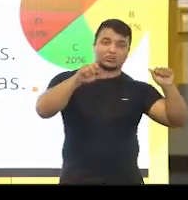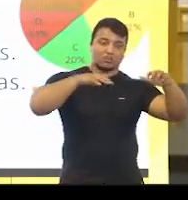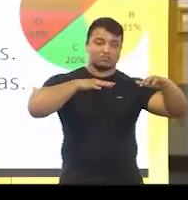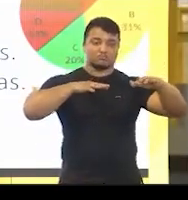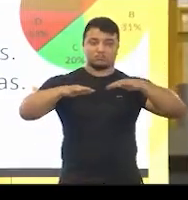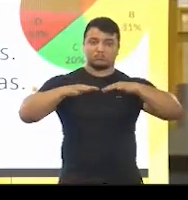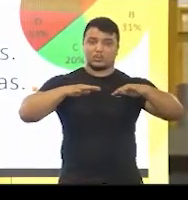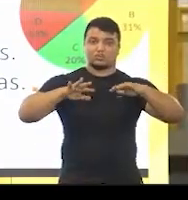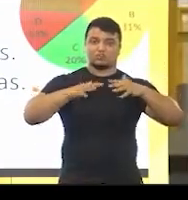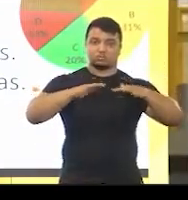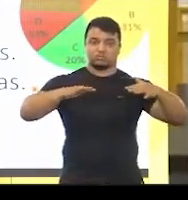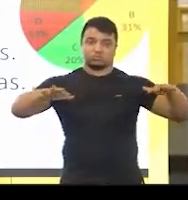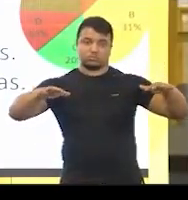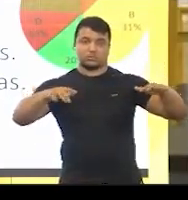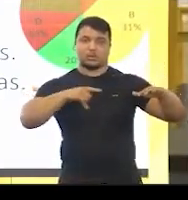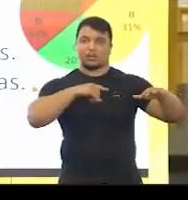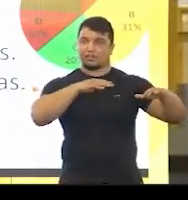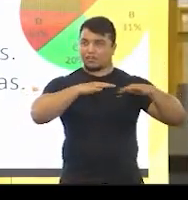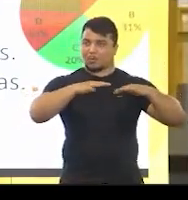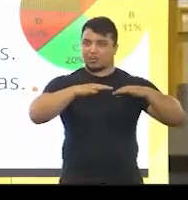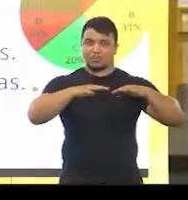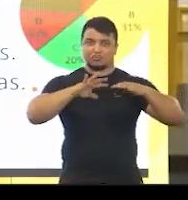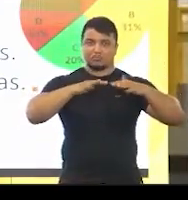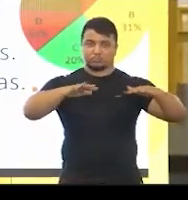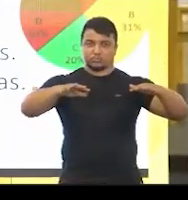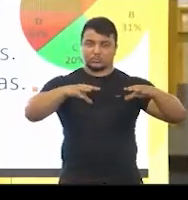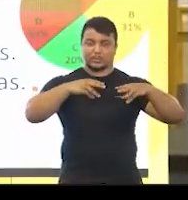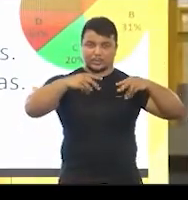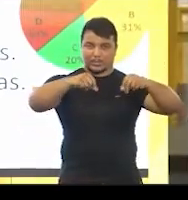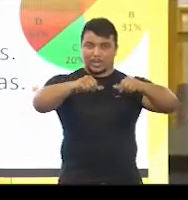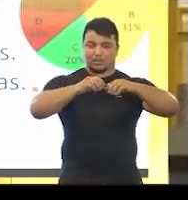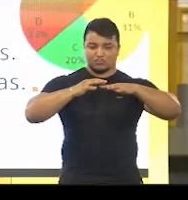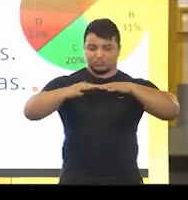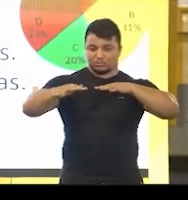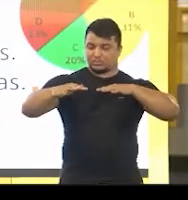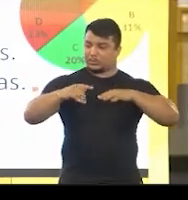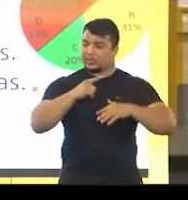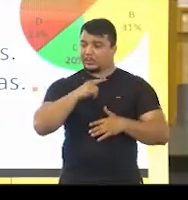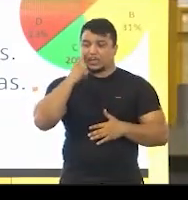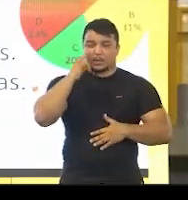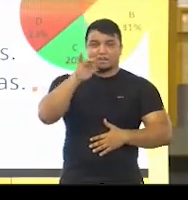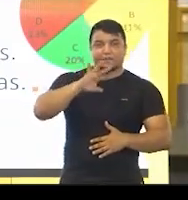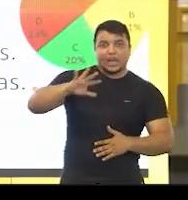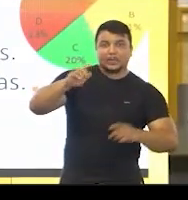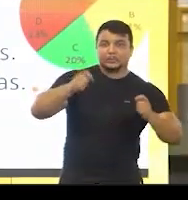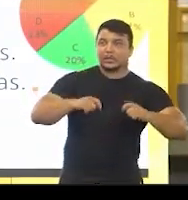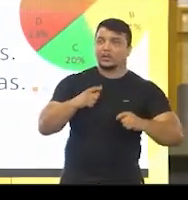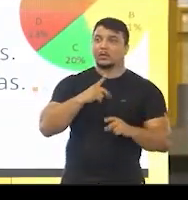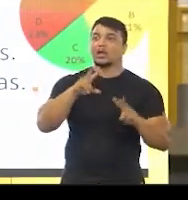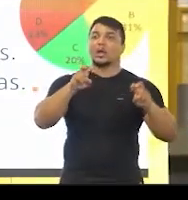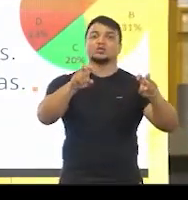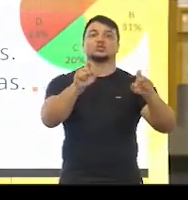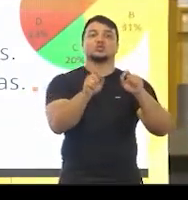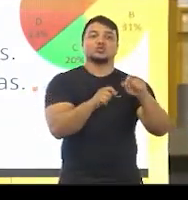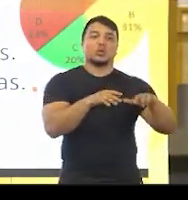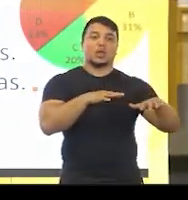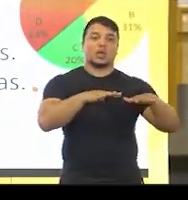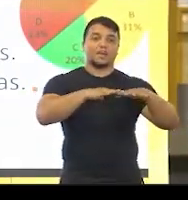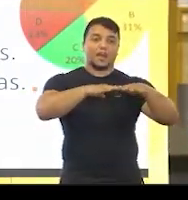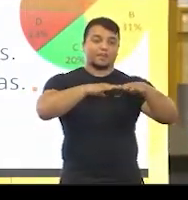abalos sísmicos periódicos, o texto ou a imagem, ela poderia estar falando de uma área